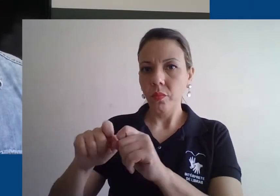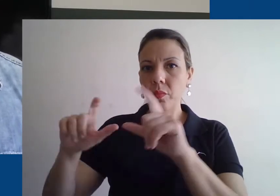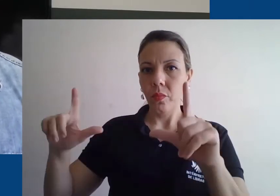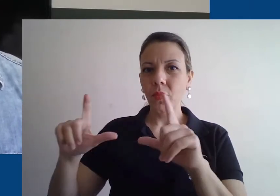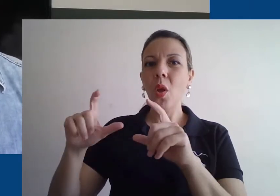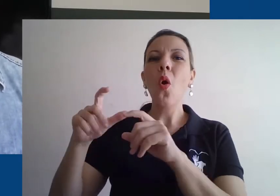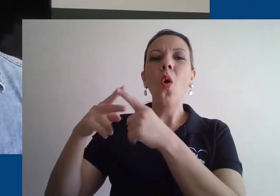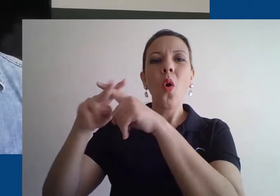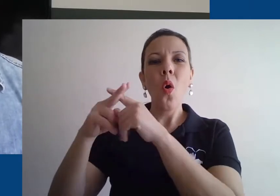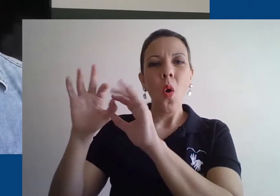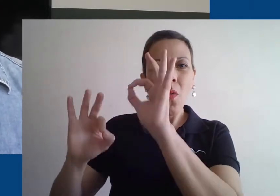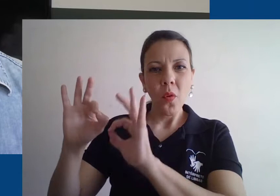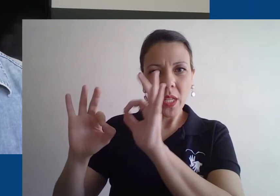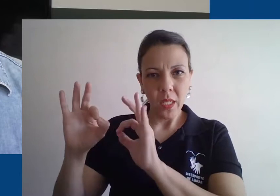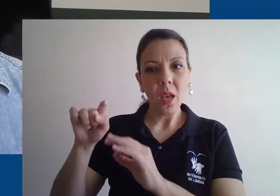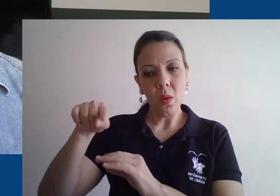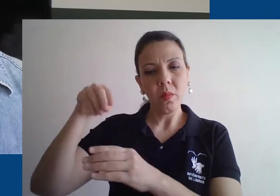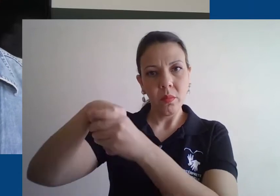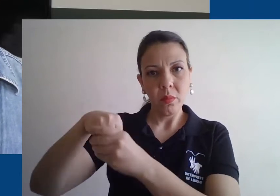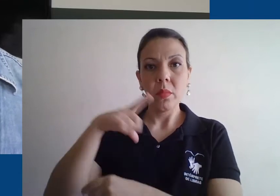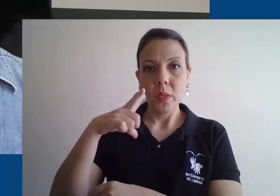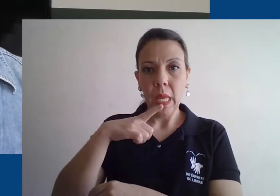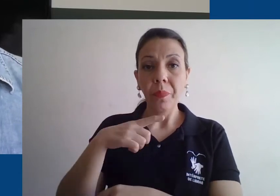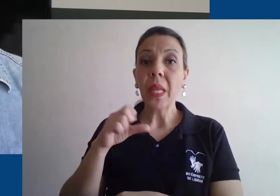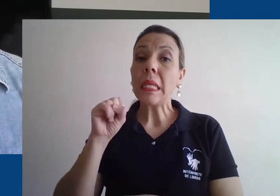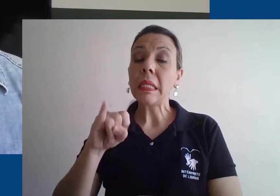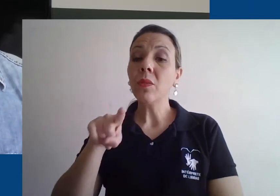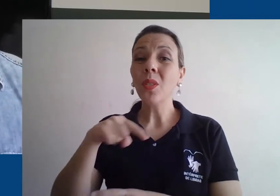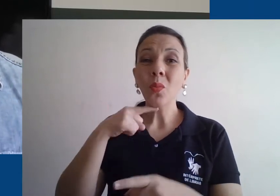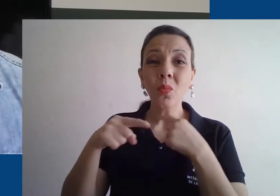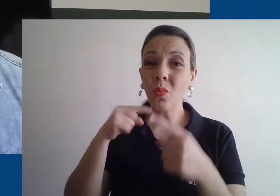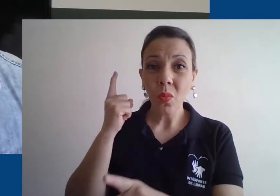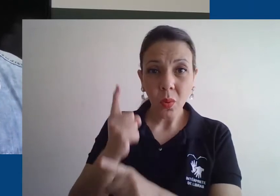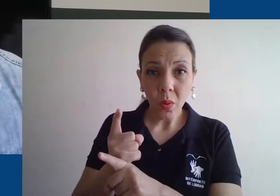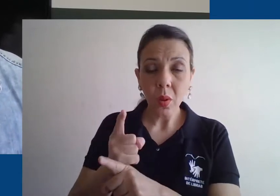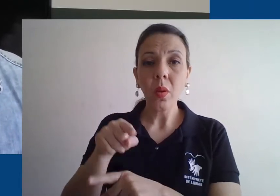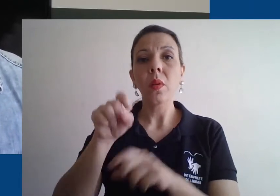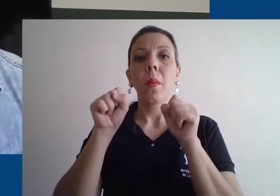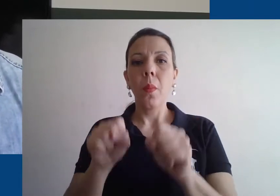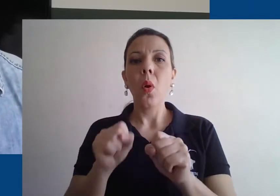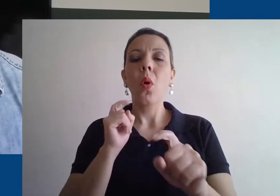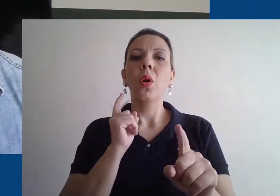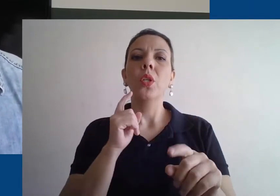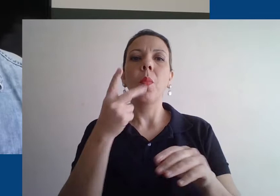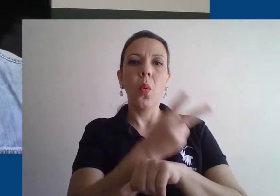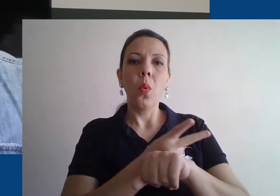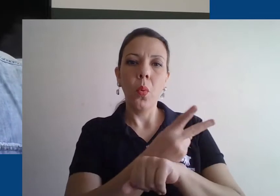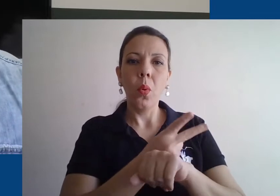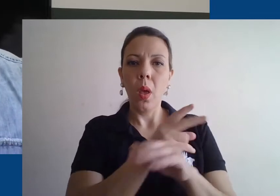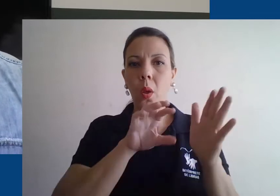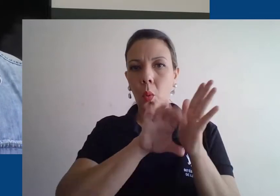configuração fica, sugiro que você jogue no Google, procure o manual do seu celular, que você vai achar com uma certa facilidade. Não